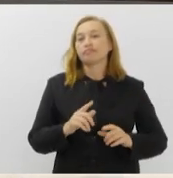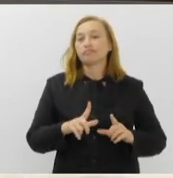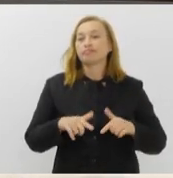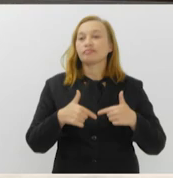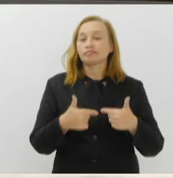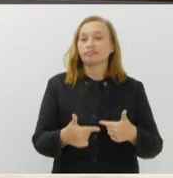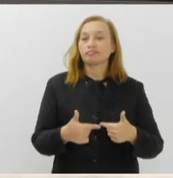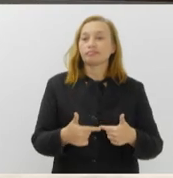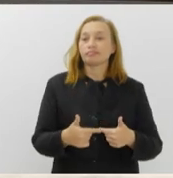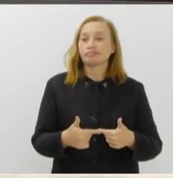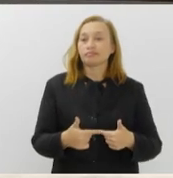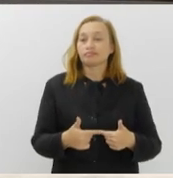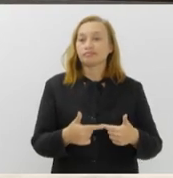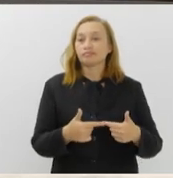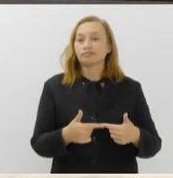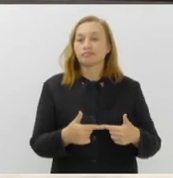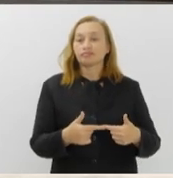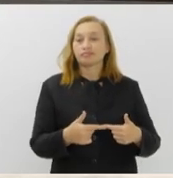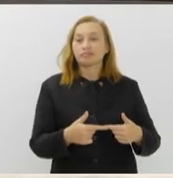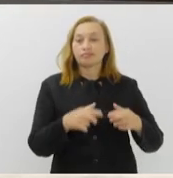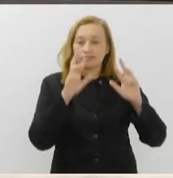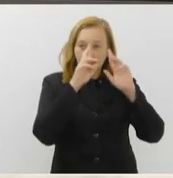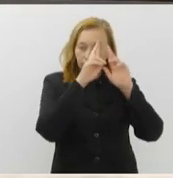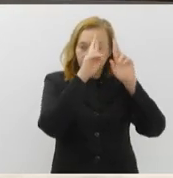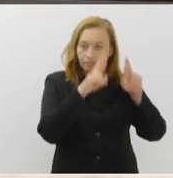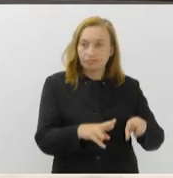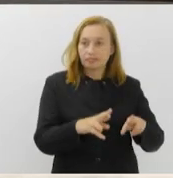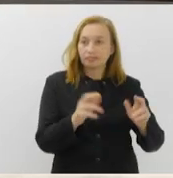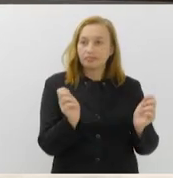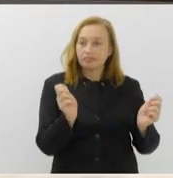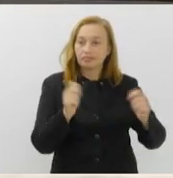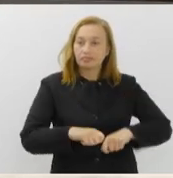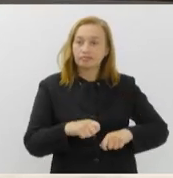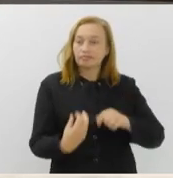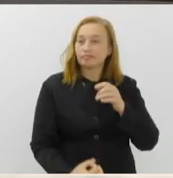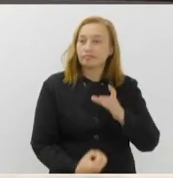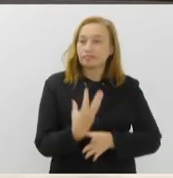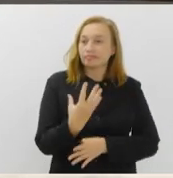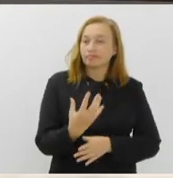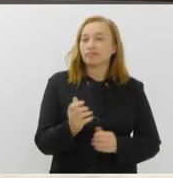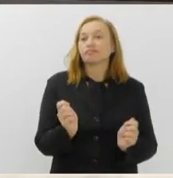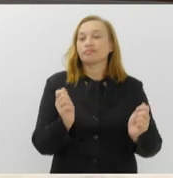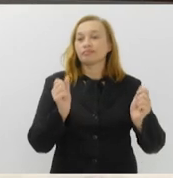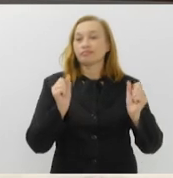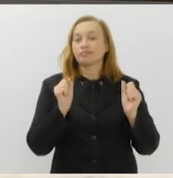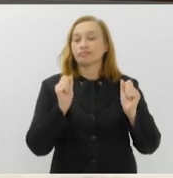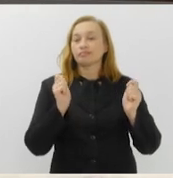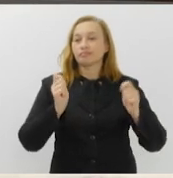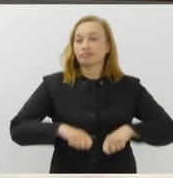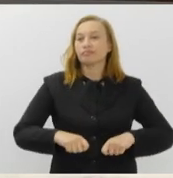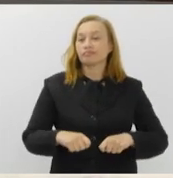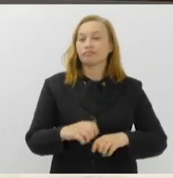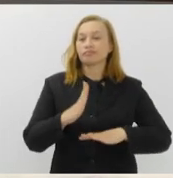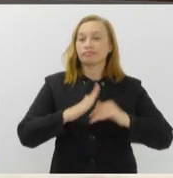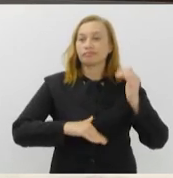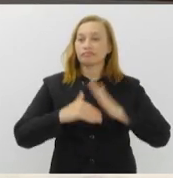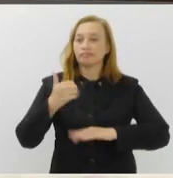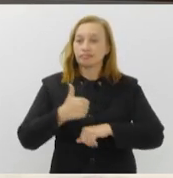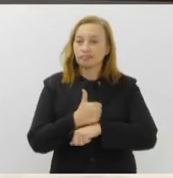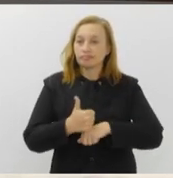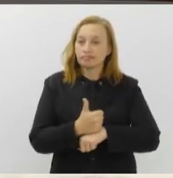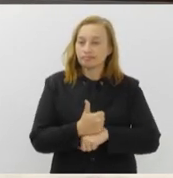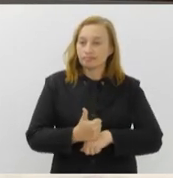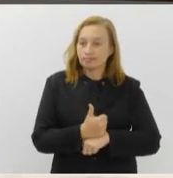resultem no respeito à sua capacidade produtiva e às potencialidades profissionais, bem como na